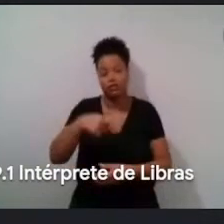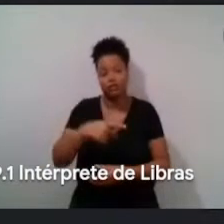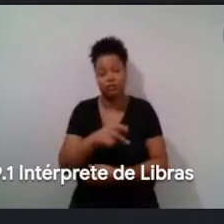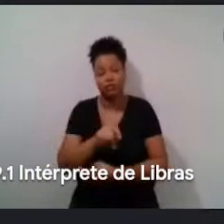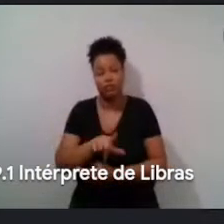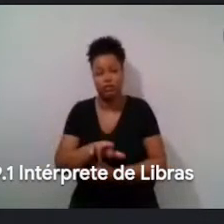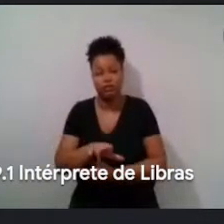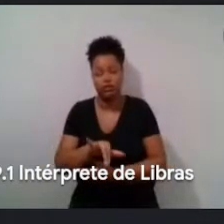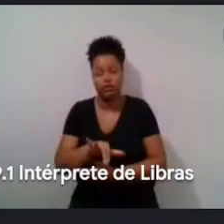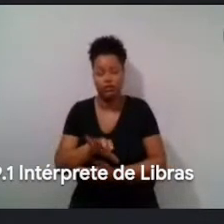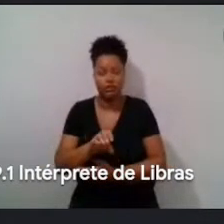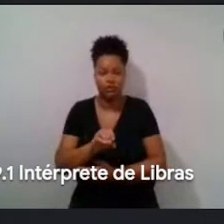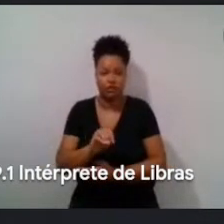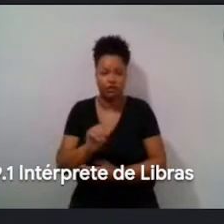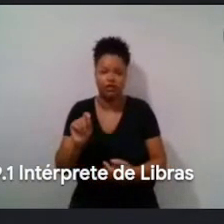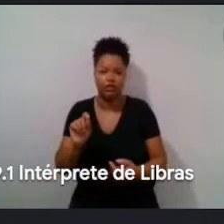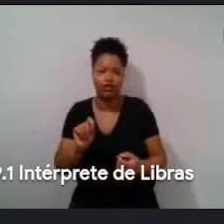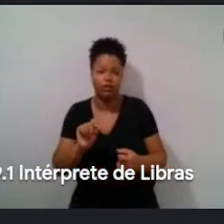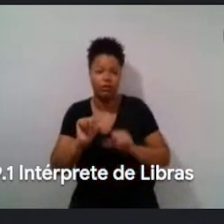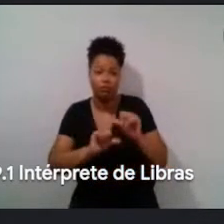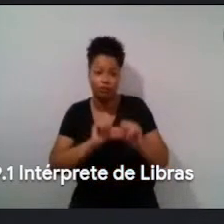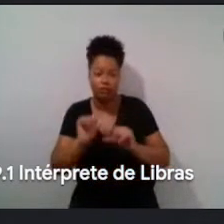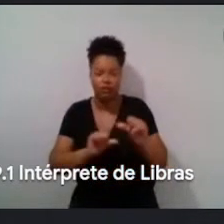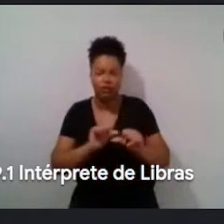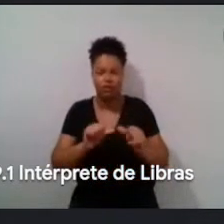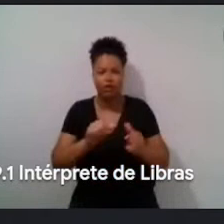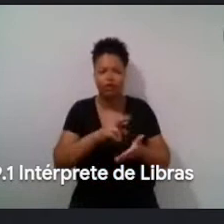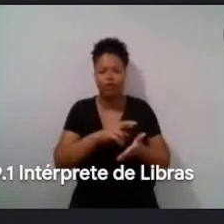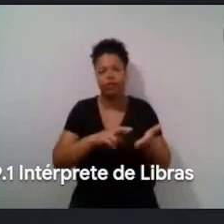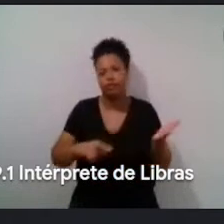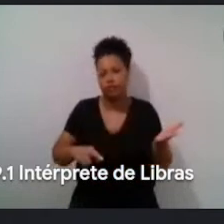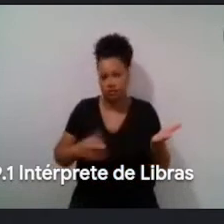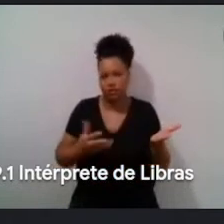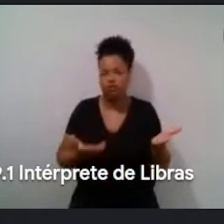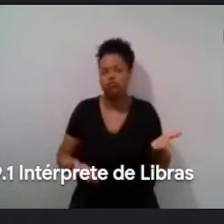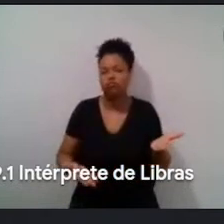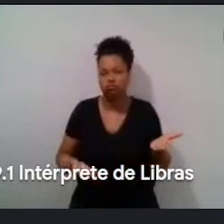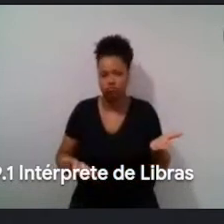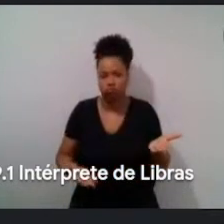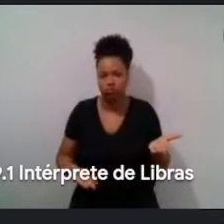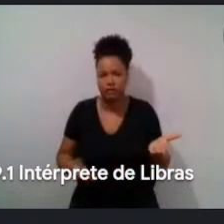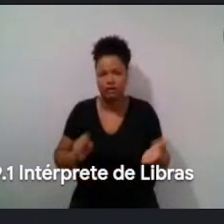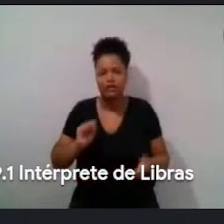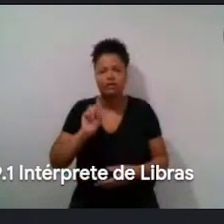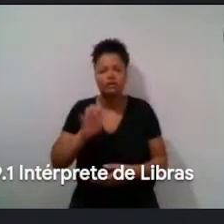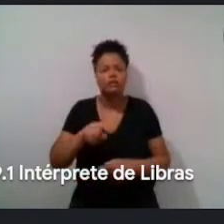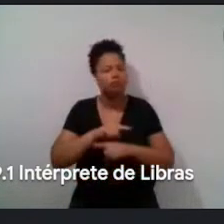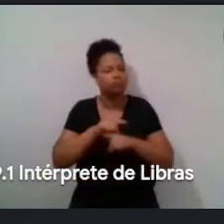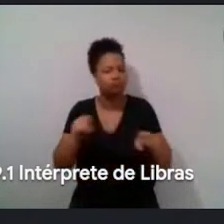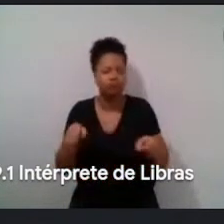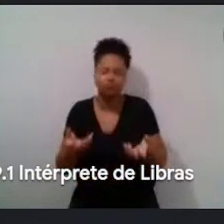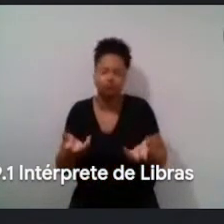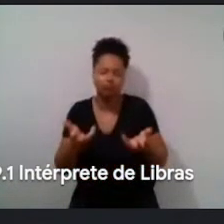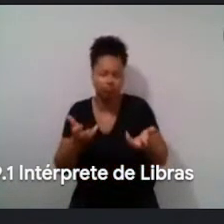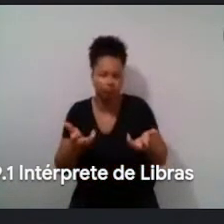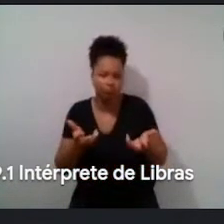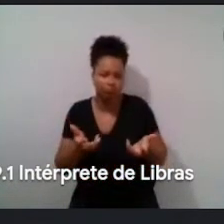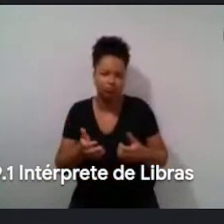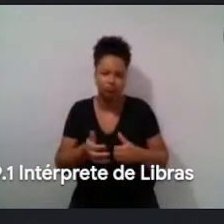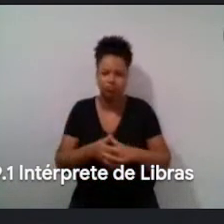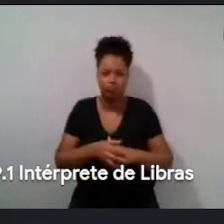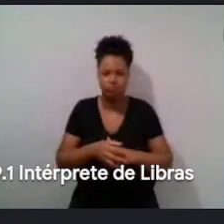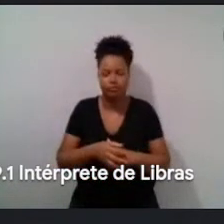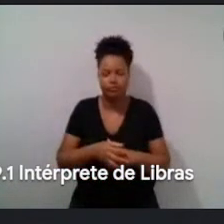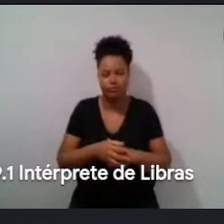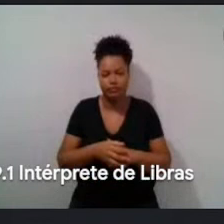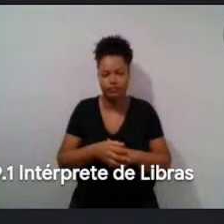a forma da realização das sessões. Podemos mudar a redação se os senhores preferirem. Né? De